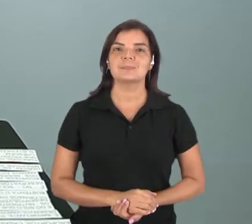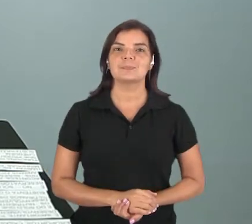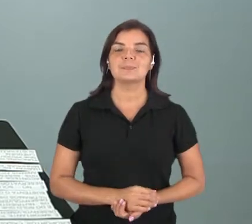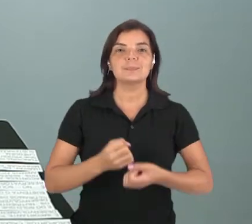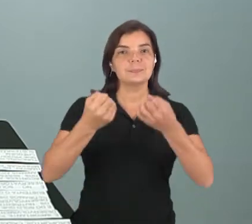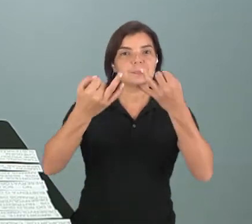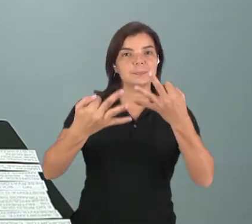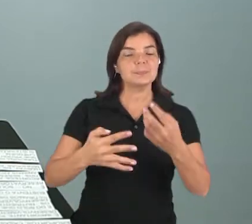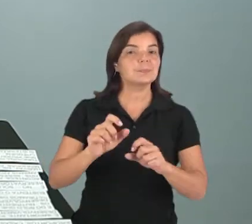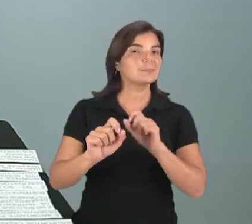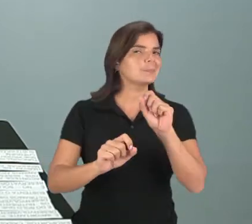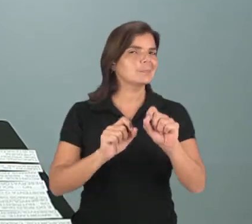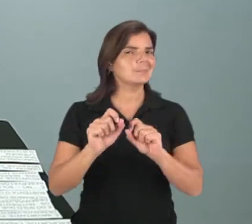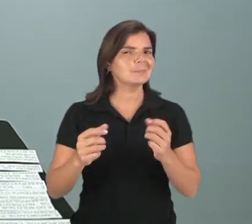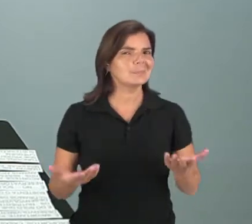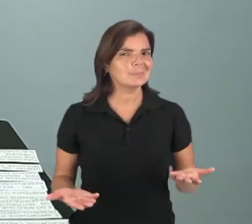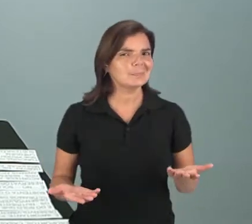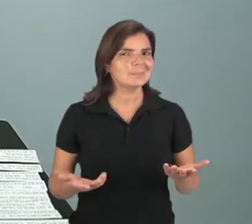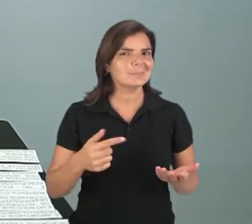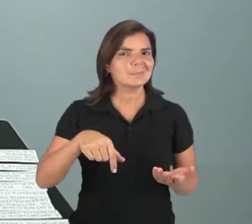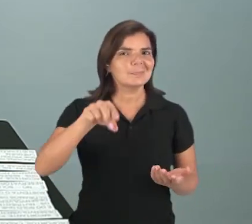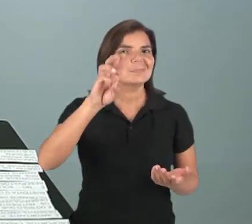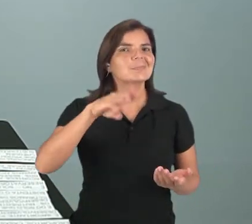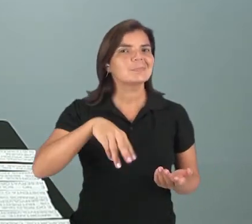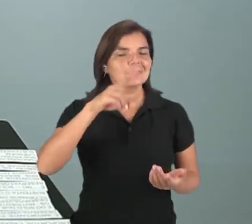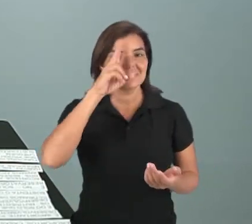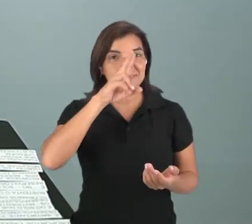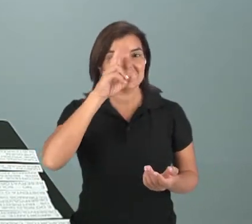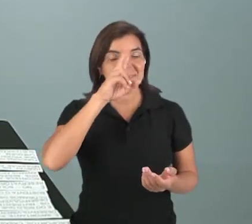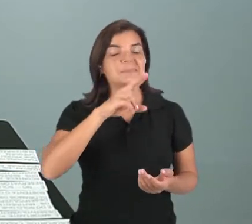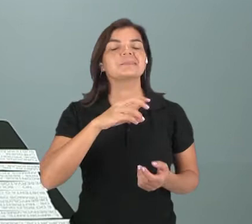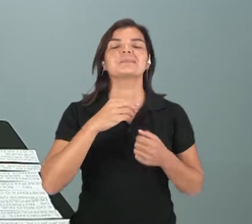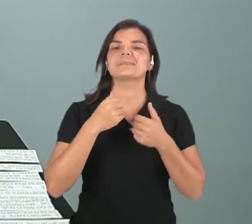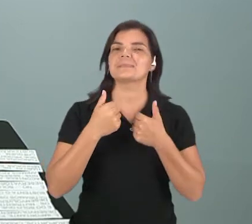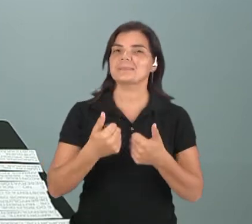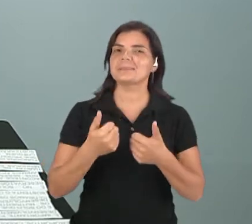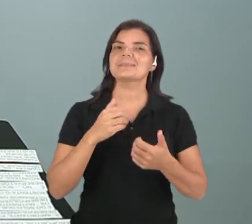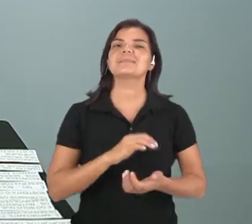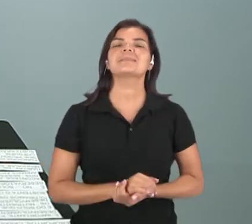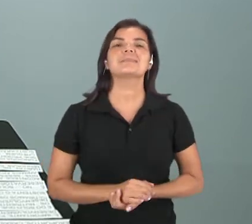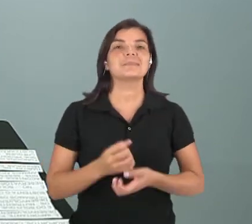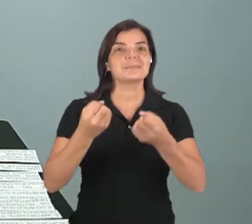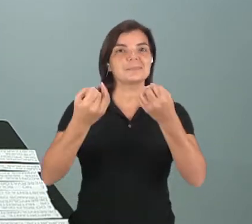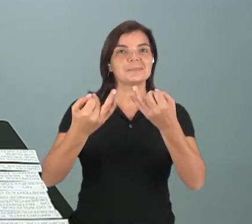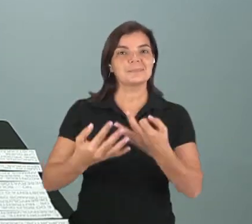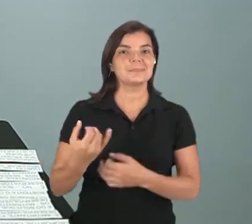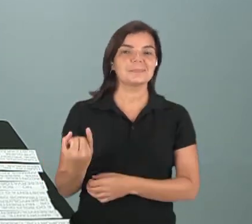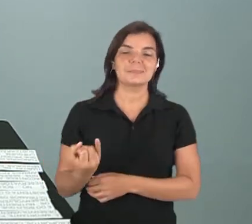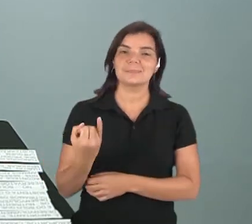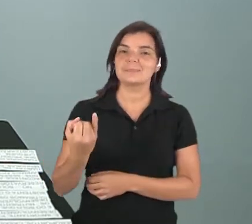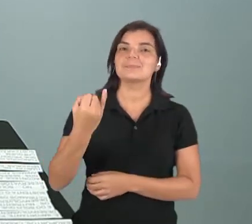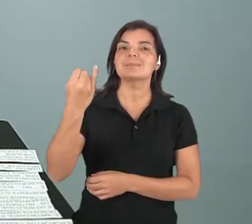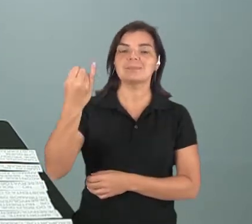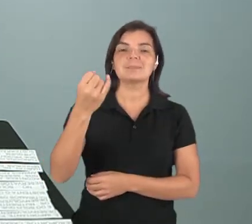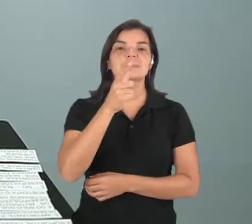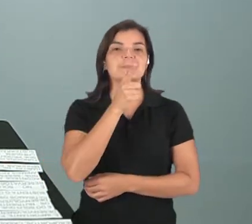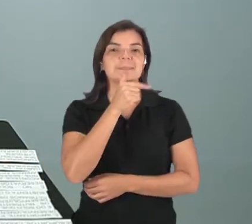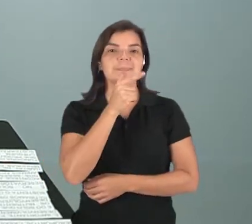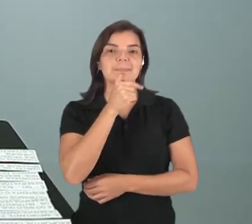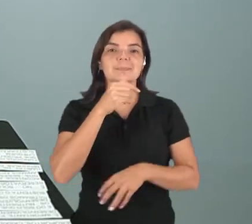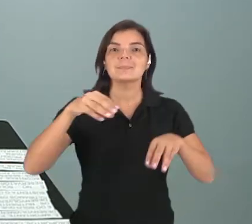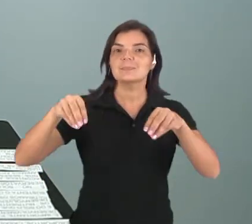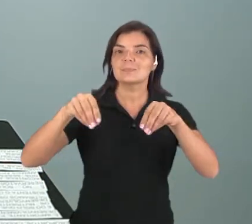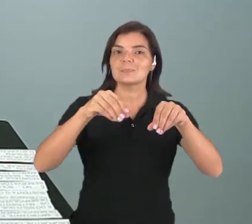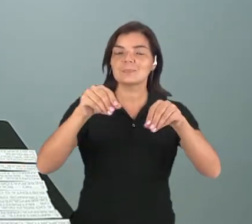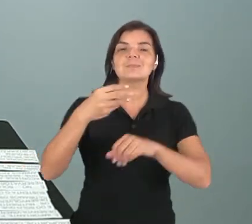Estamos falando de quê mesmo? Quem lembra? Muito bem, estamos falando da importância da água e do